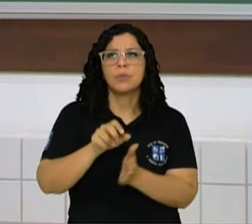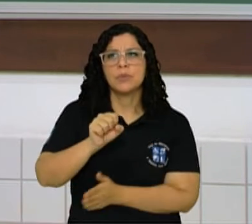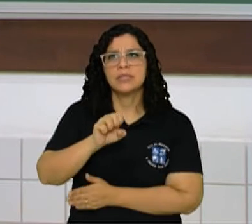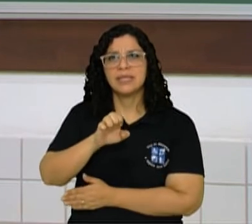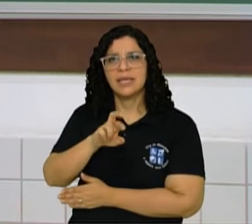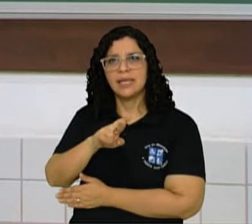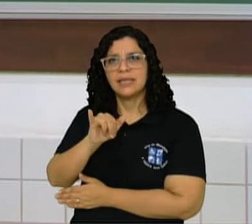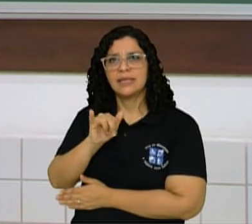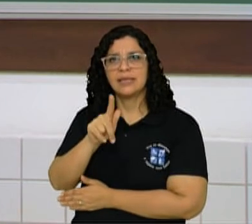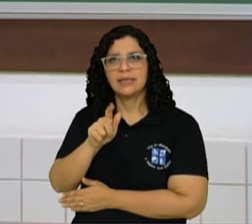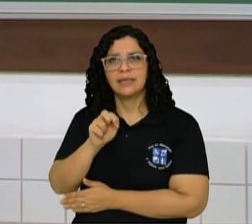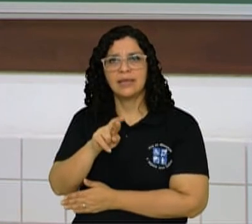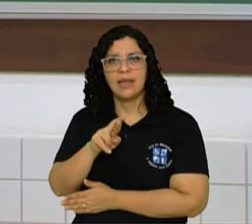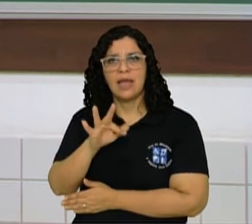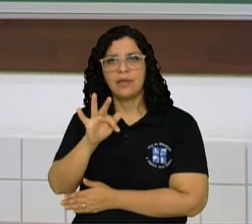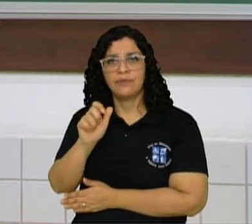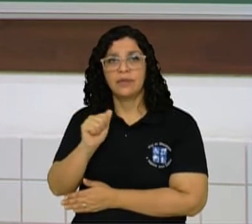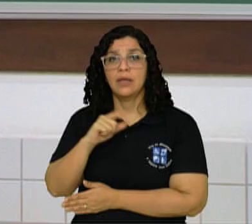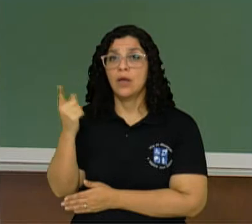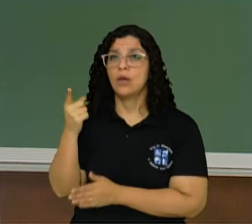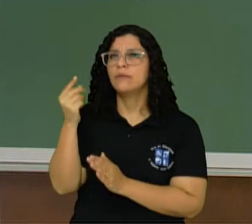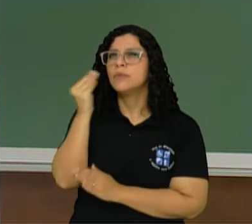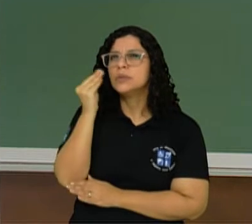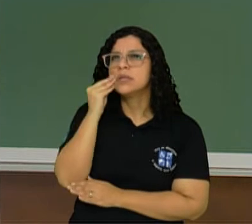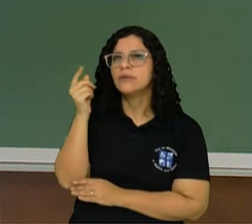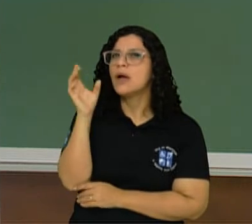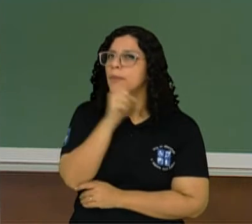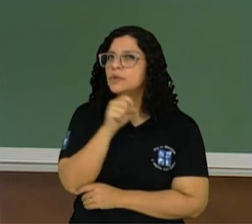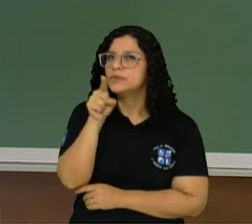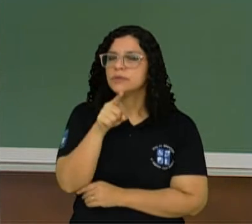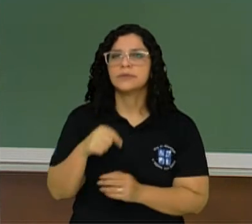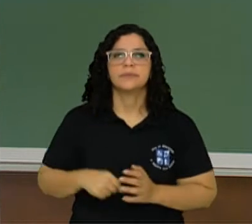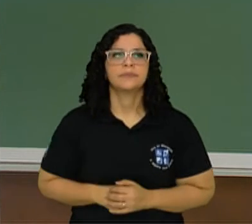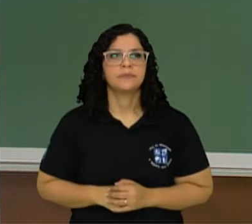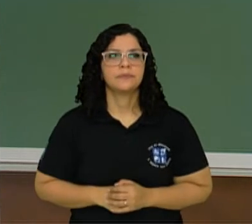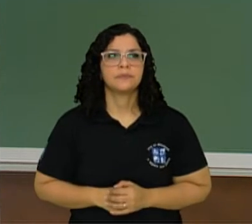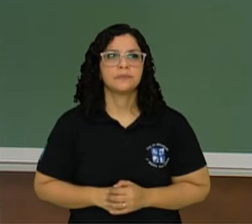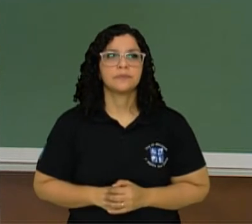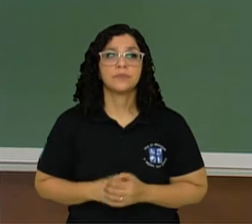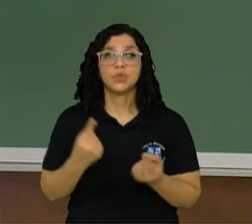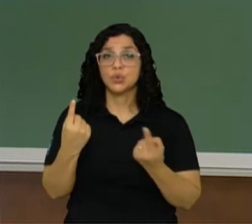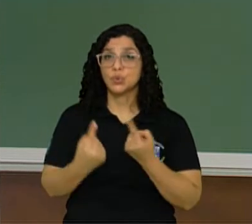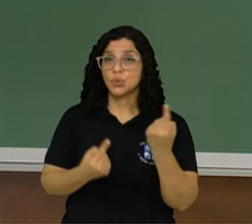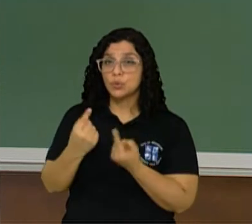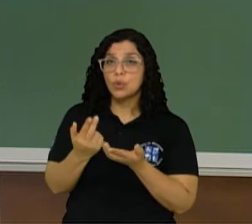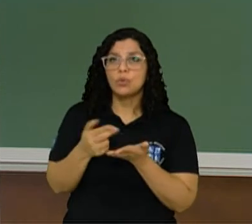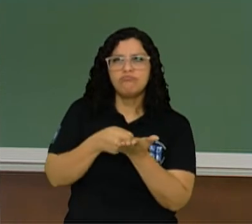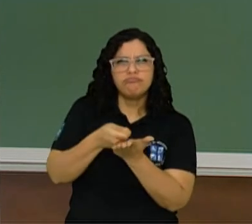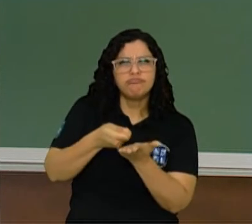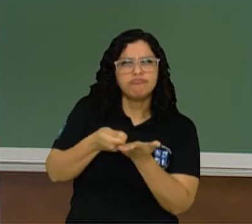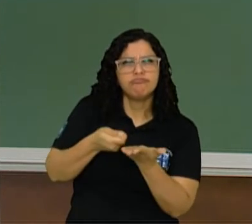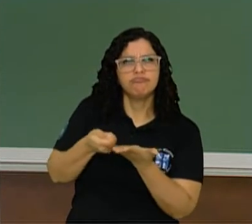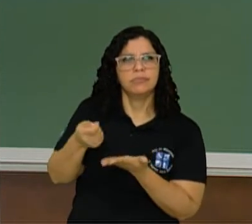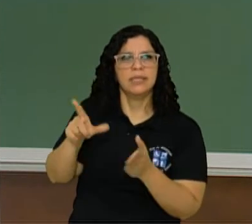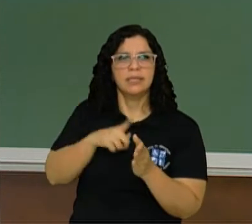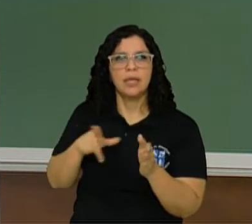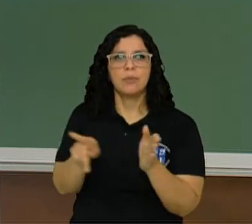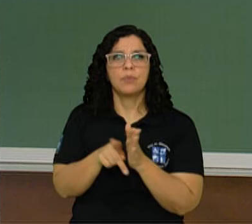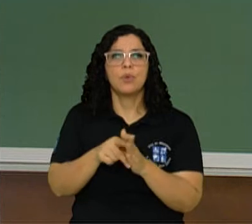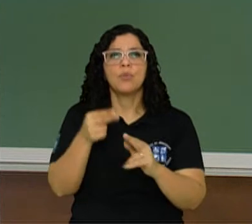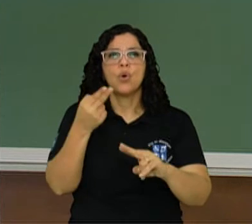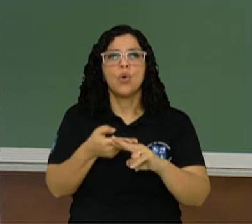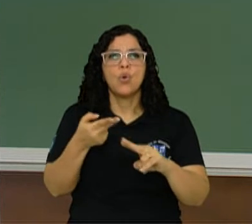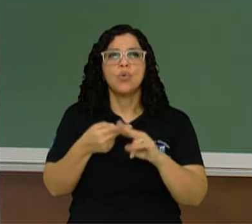serigrafia. Então vamos lá para um teste rápido com vocês. Qual a gravura, o estilo de gravura que